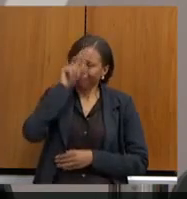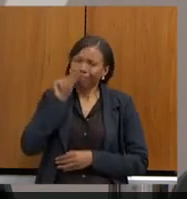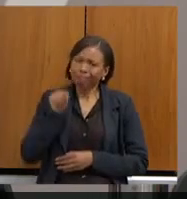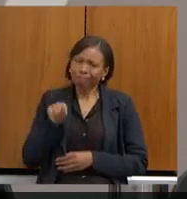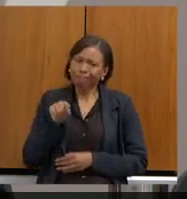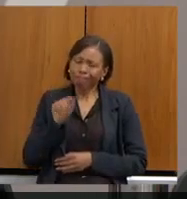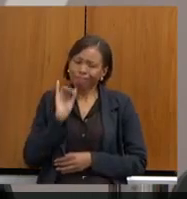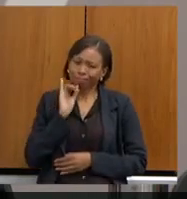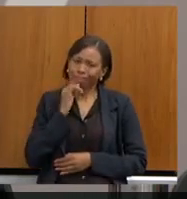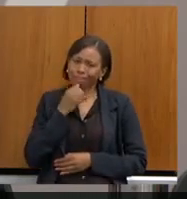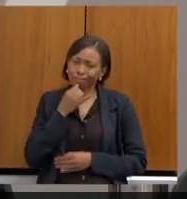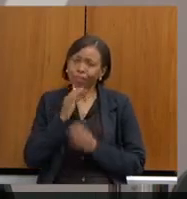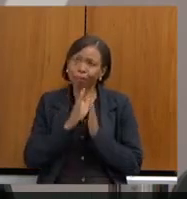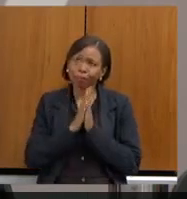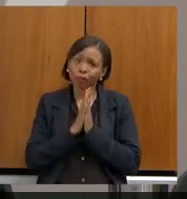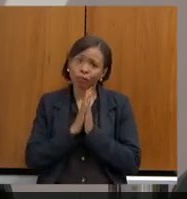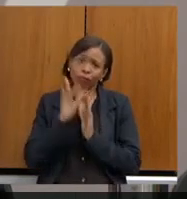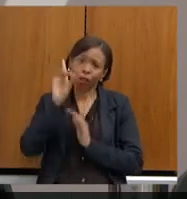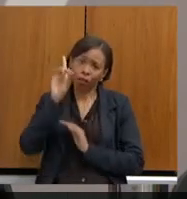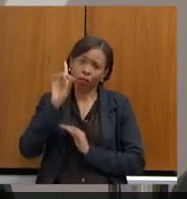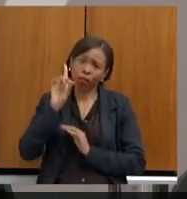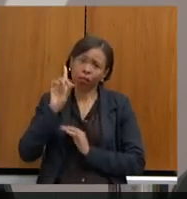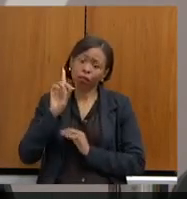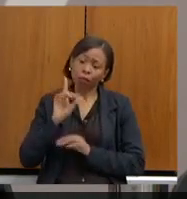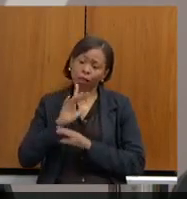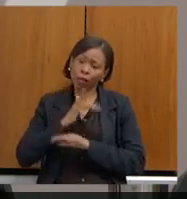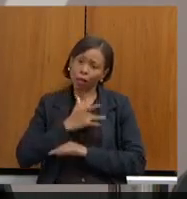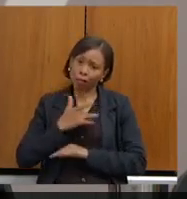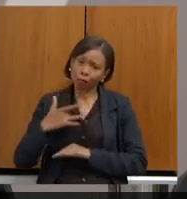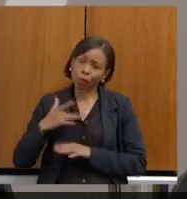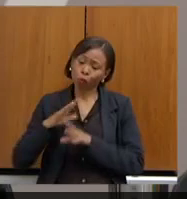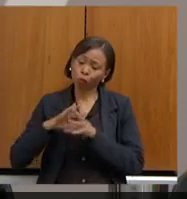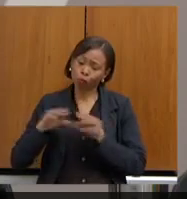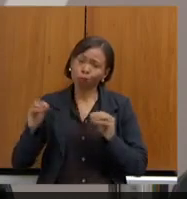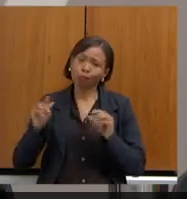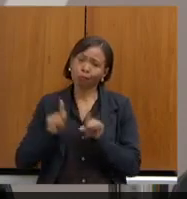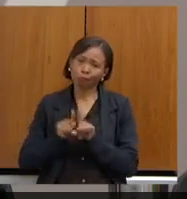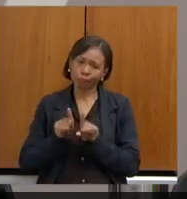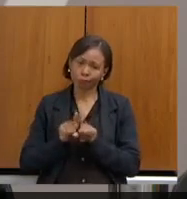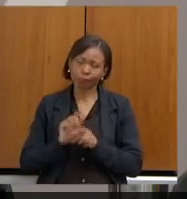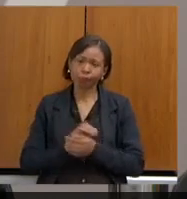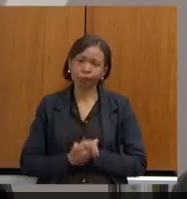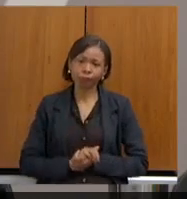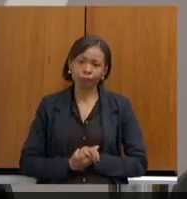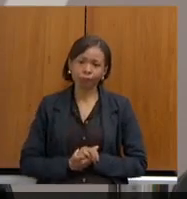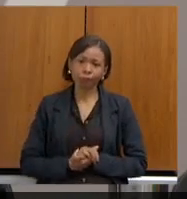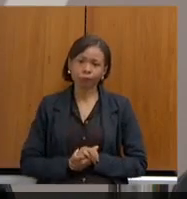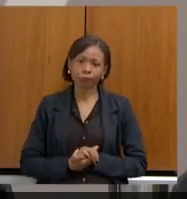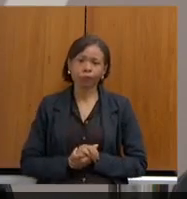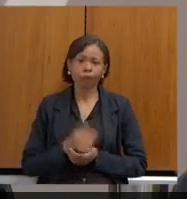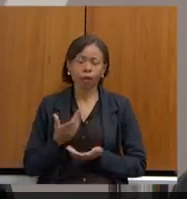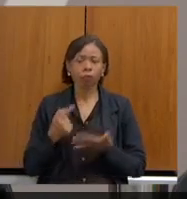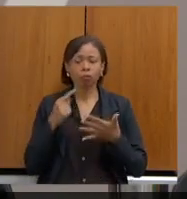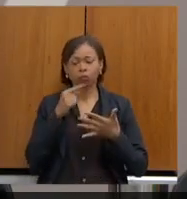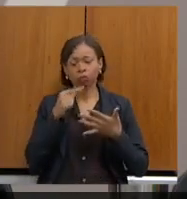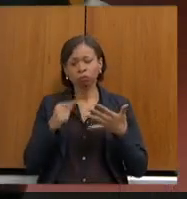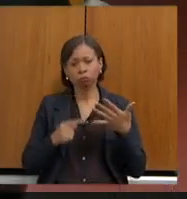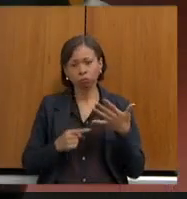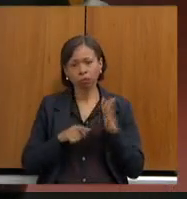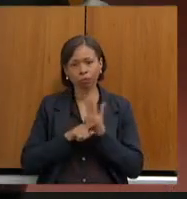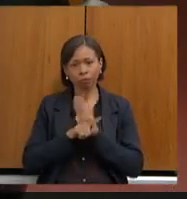pela pela saúde dele também e filha isso gostaria dessa desse esclarecimentos